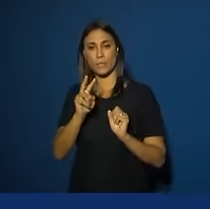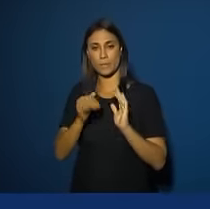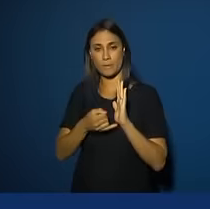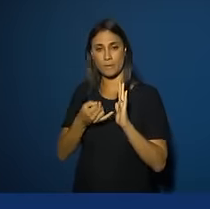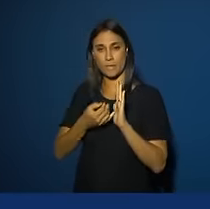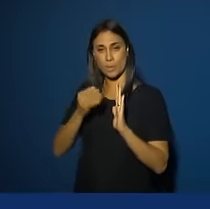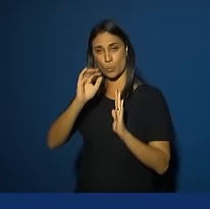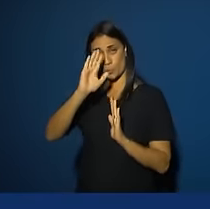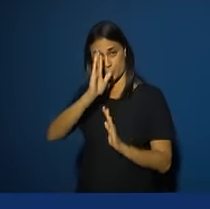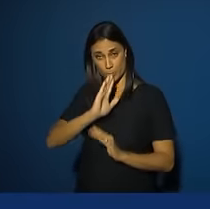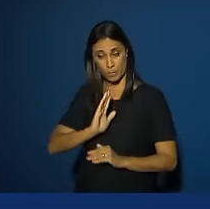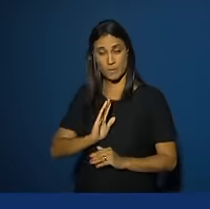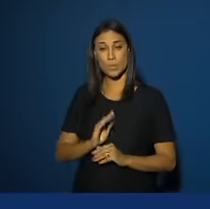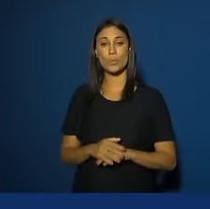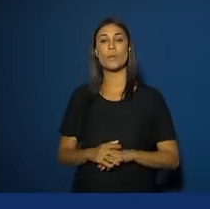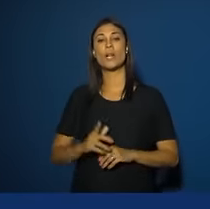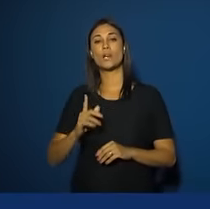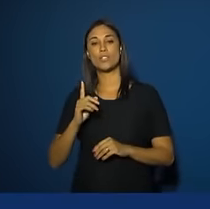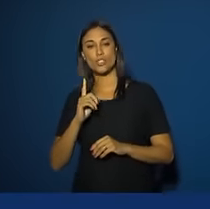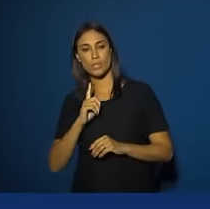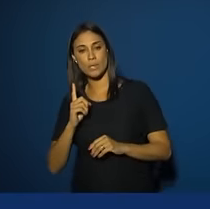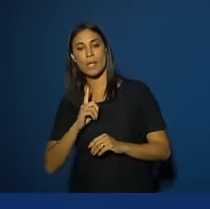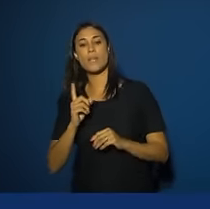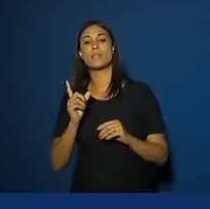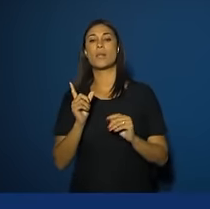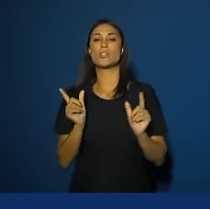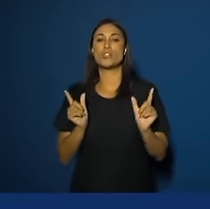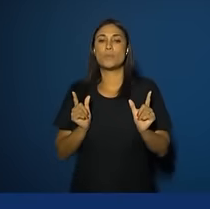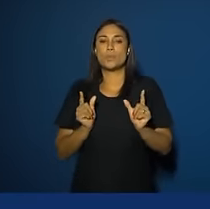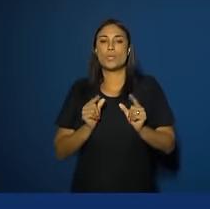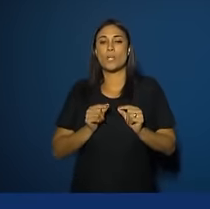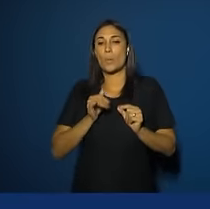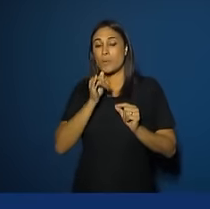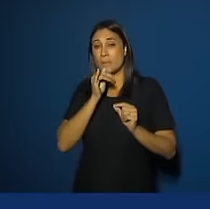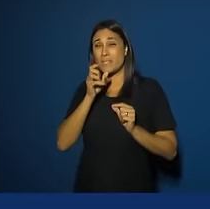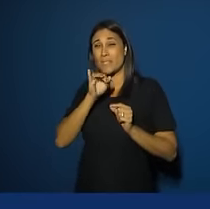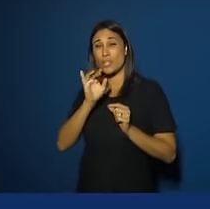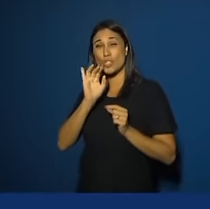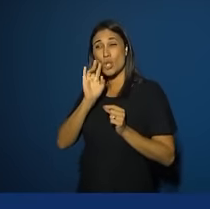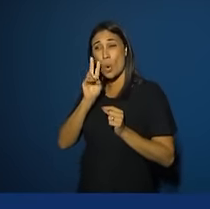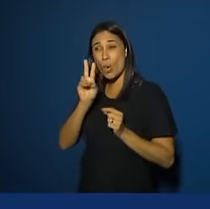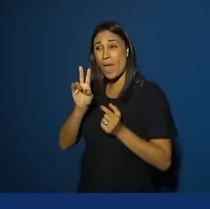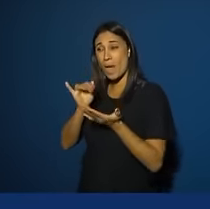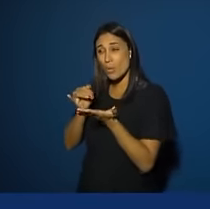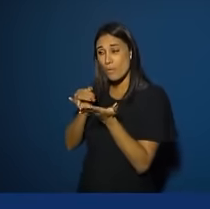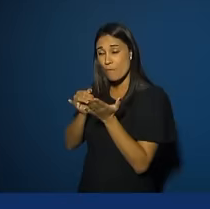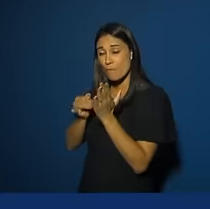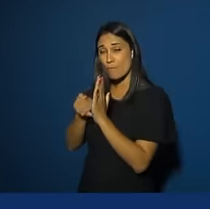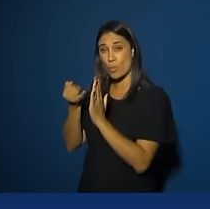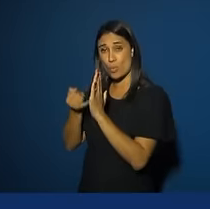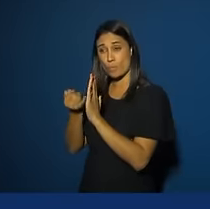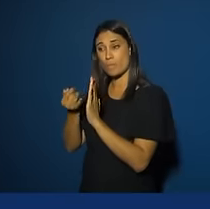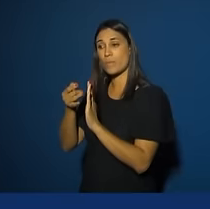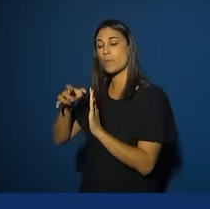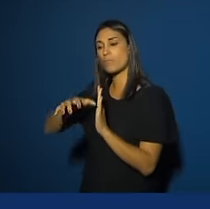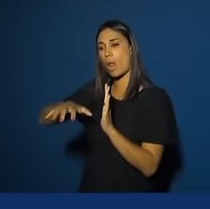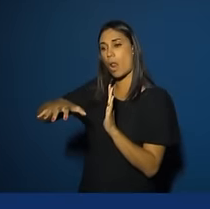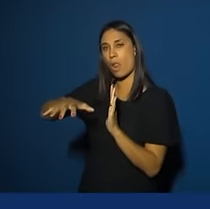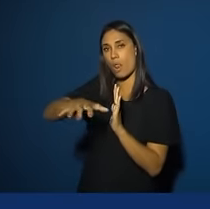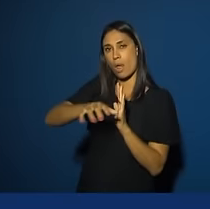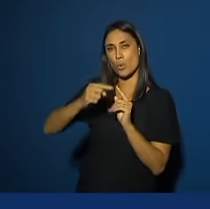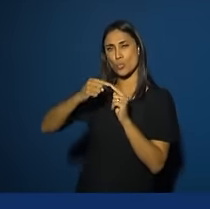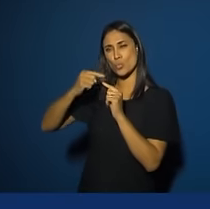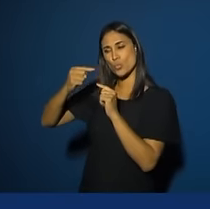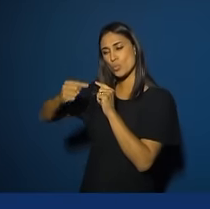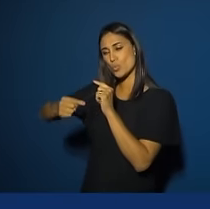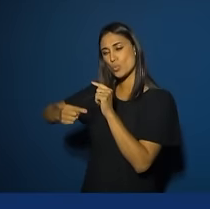no Brasil, a gente tem essa desaceleração também importante. Se a gente olhar os núcleos de inflação, esses núcleos, eles estão rodando aí nos últimos